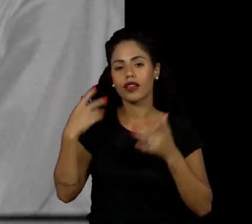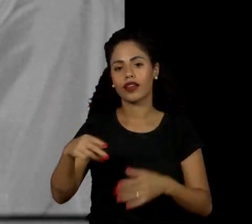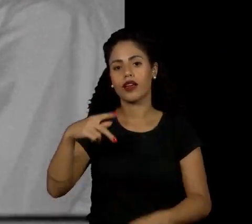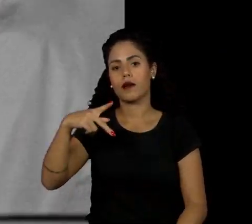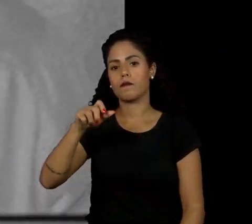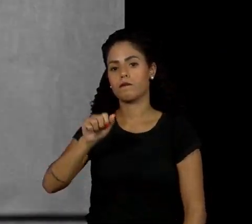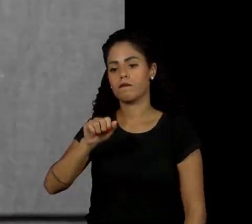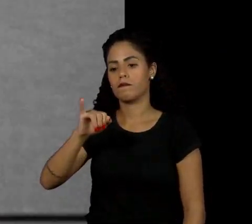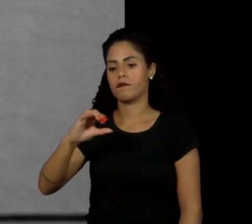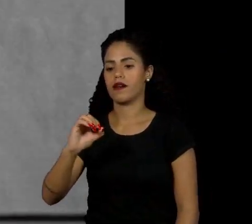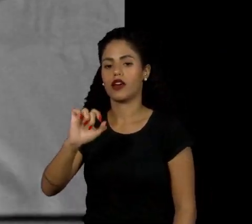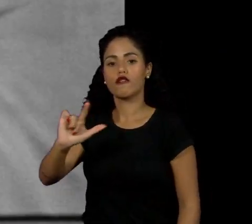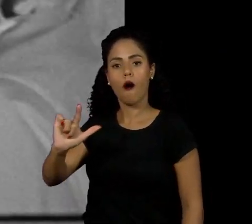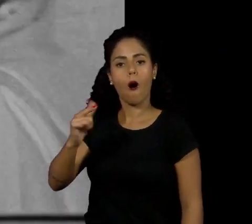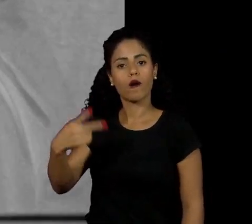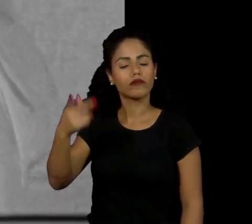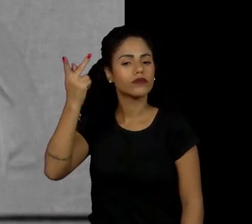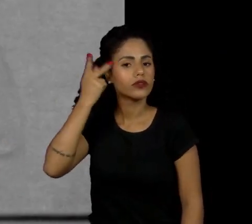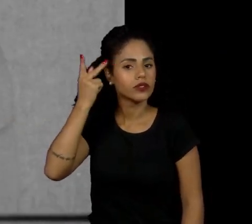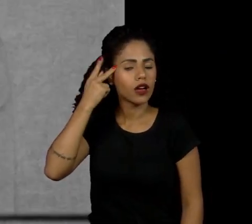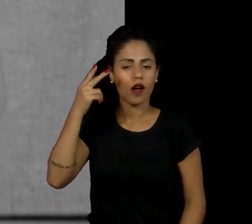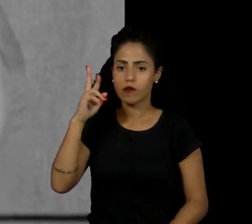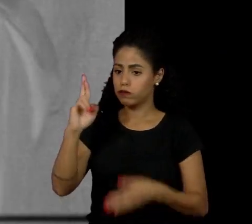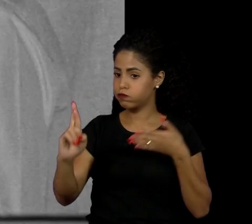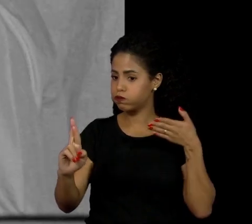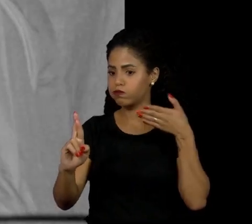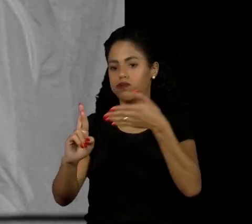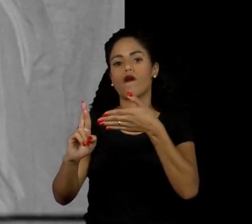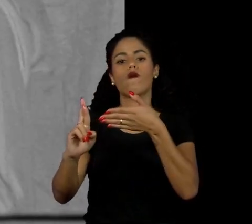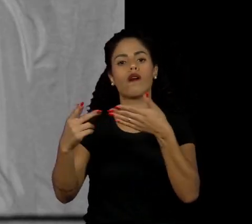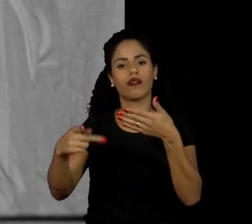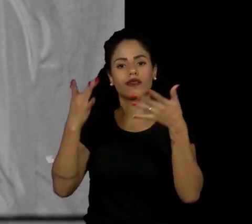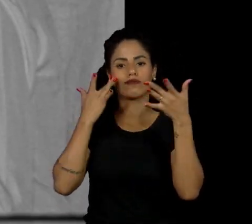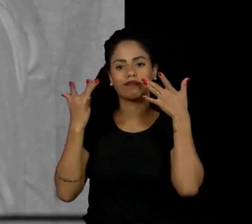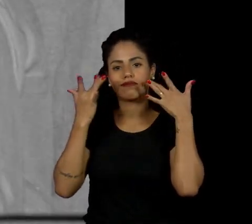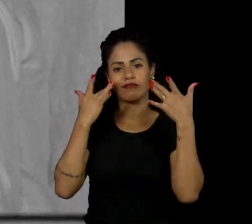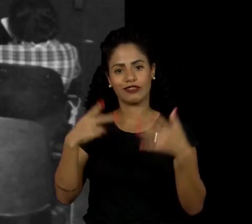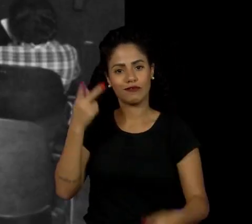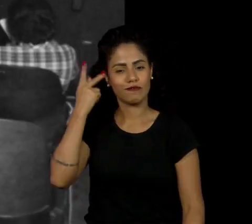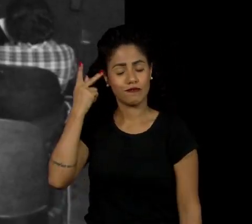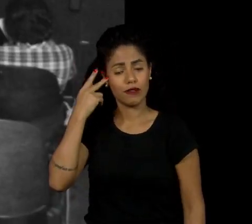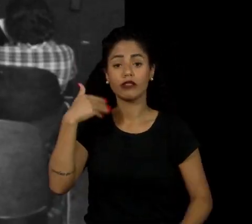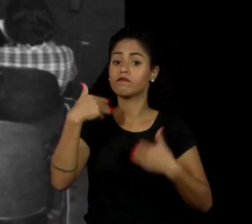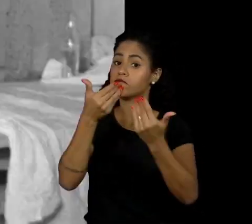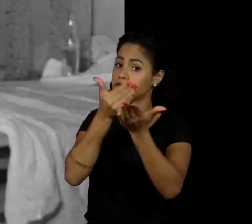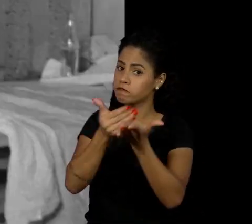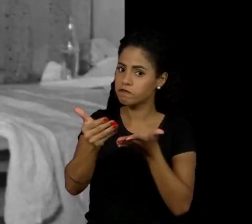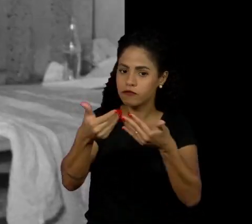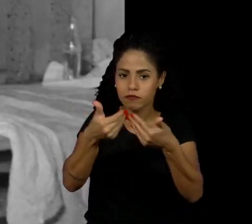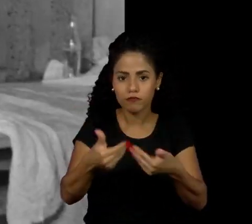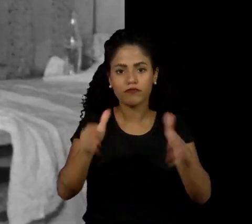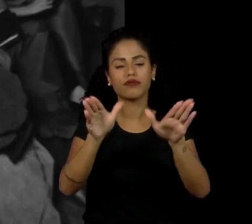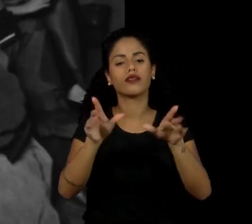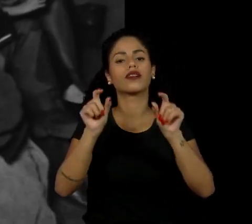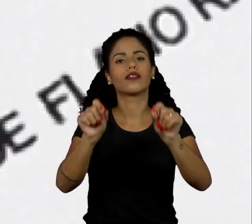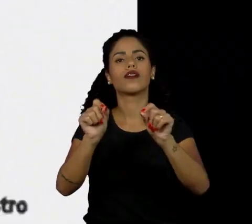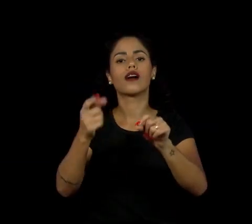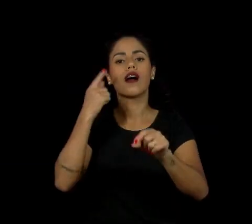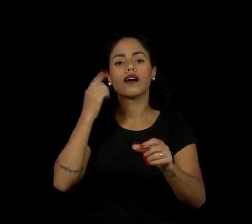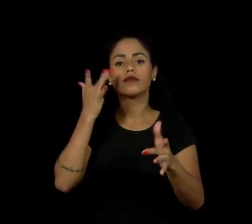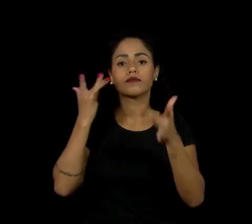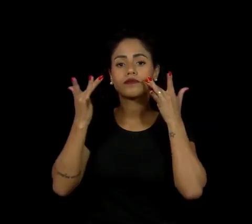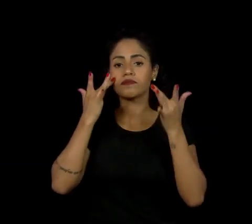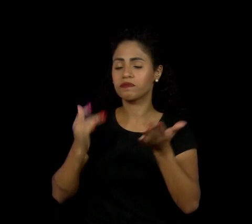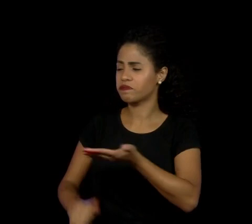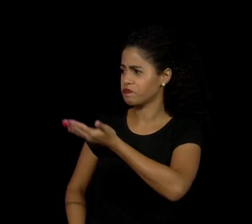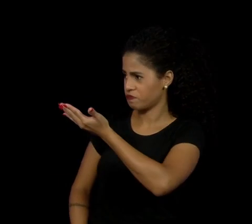Paulo, se tornou rapidamente uma referência. A partir da sua abertura, com a peça A Flor